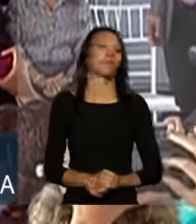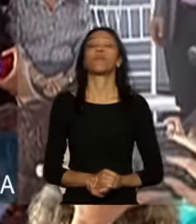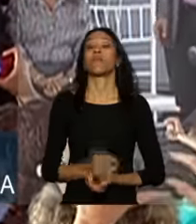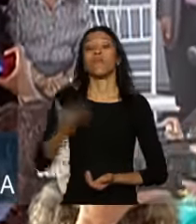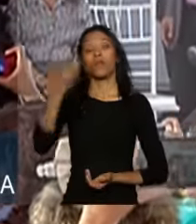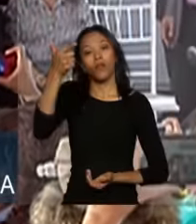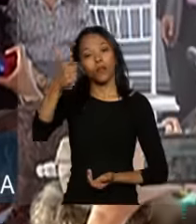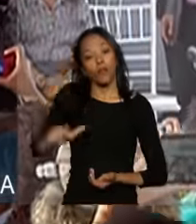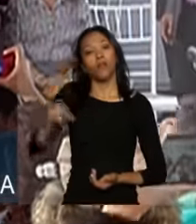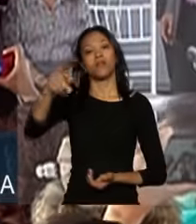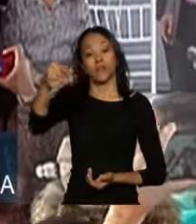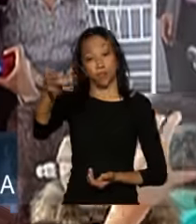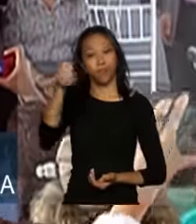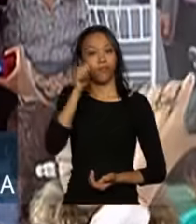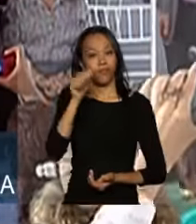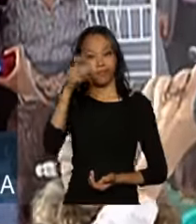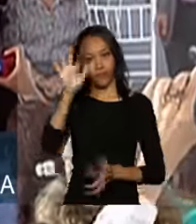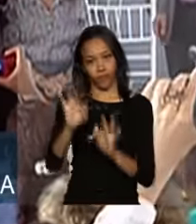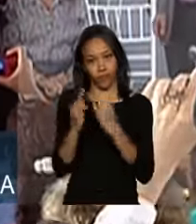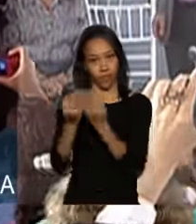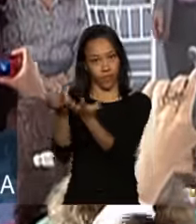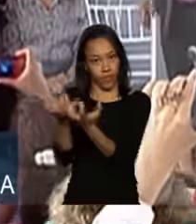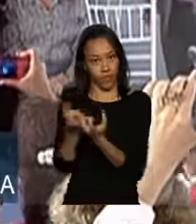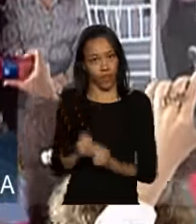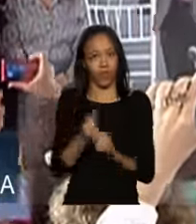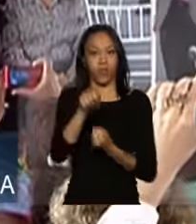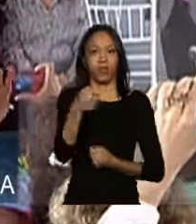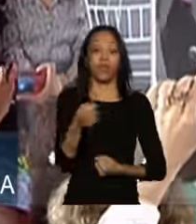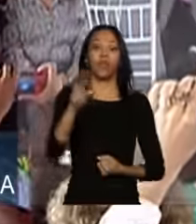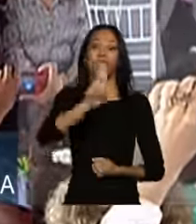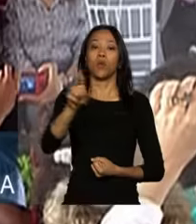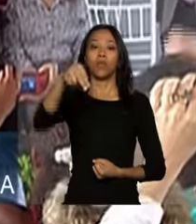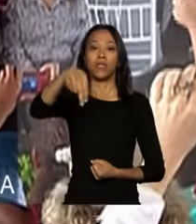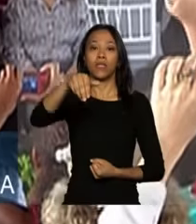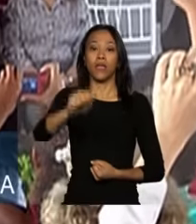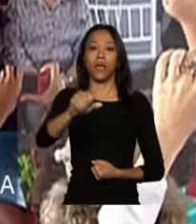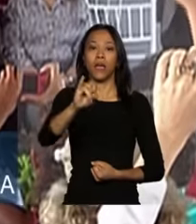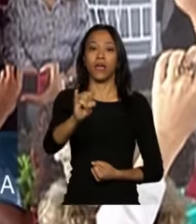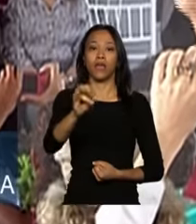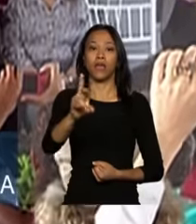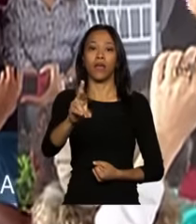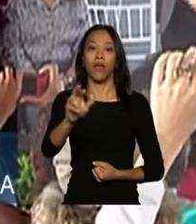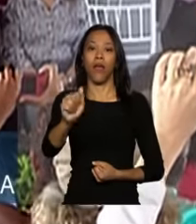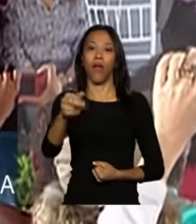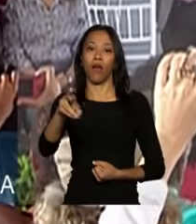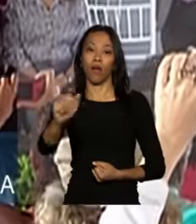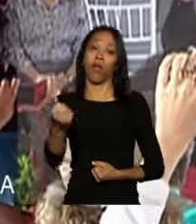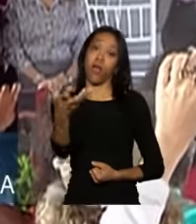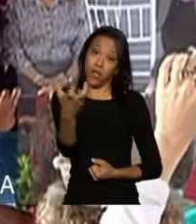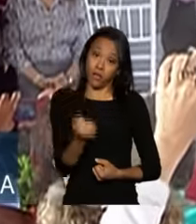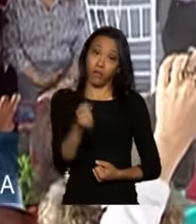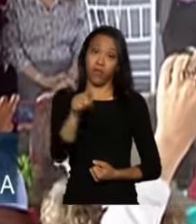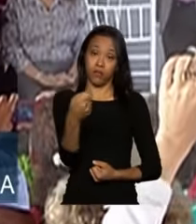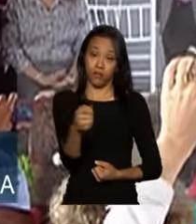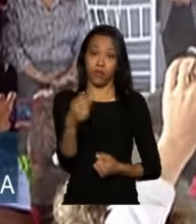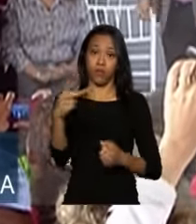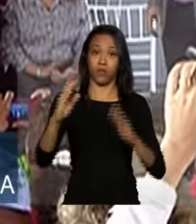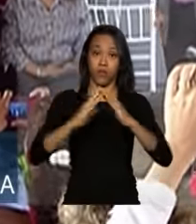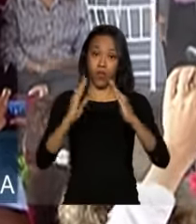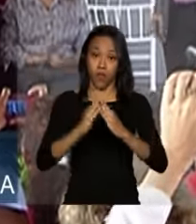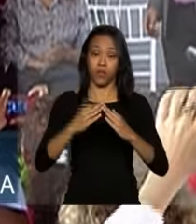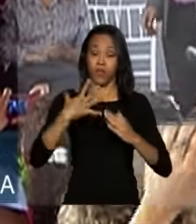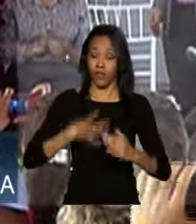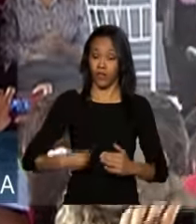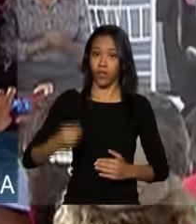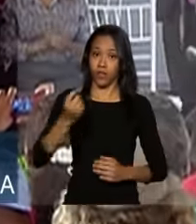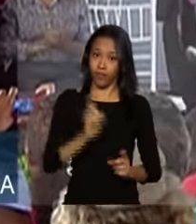Nayara Rodrigues, outra beneficiária do Minha Casa Minha Vida, recebendo suas chaves da mão da presidenta Dilma Rousseff. Ela foi com a